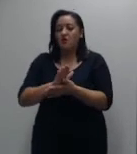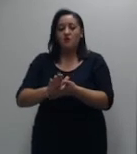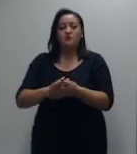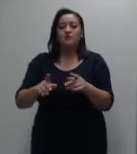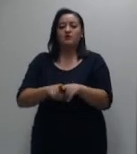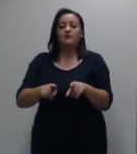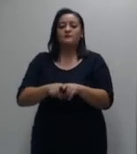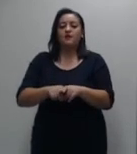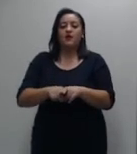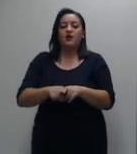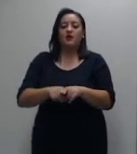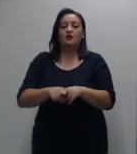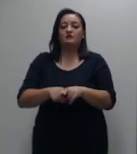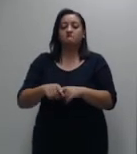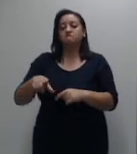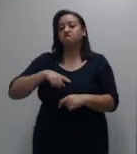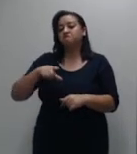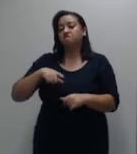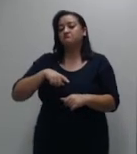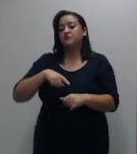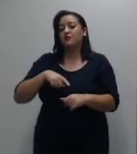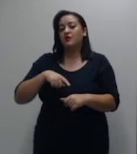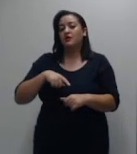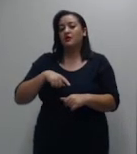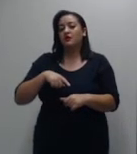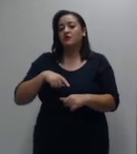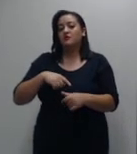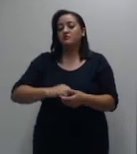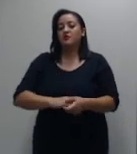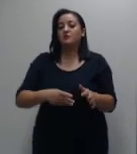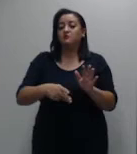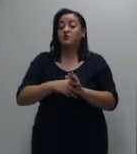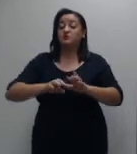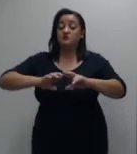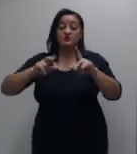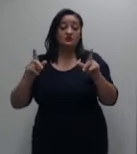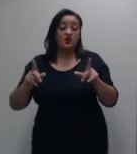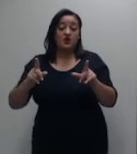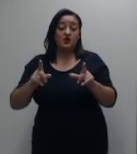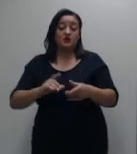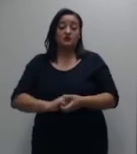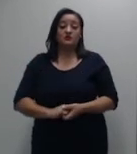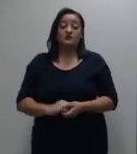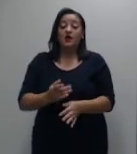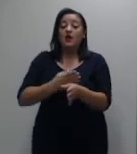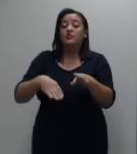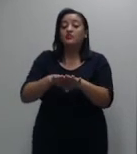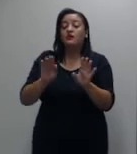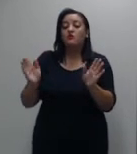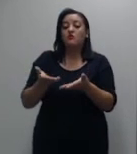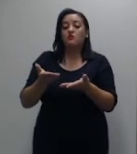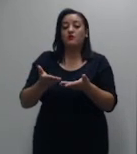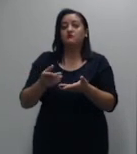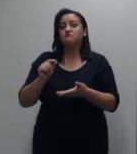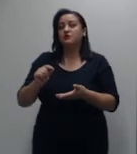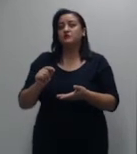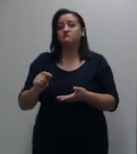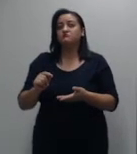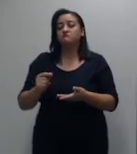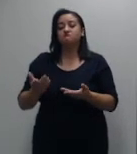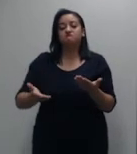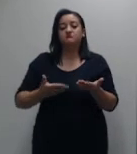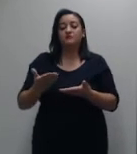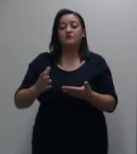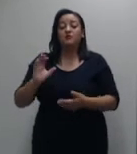sofreu a medida do construtiva não é sofreu até agora o o